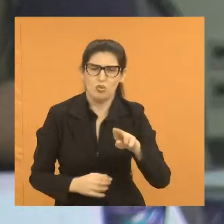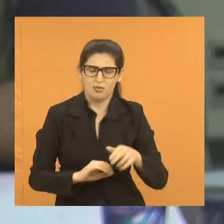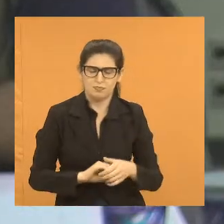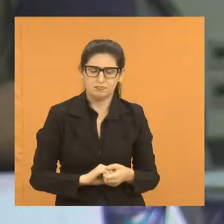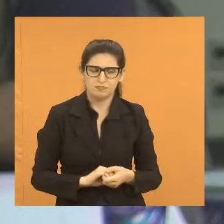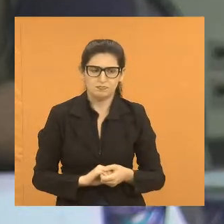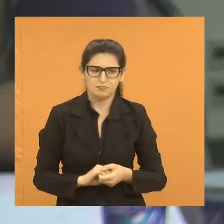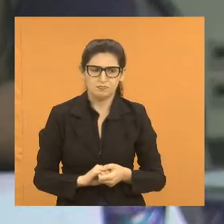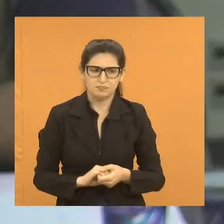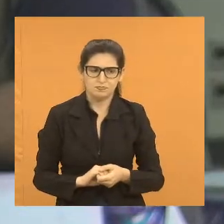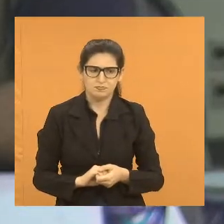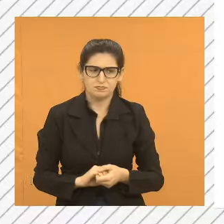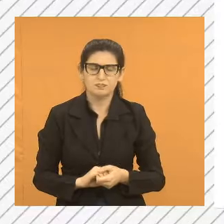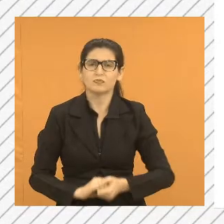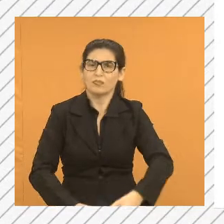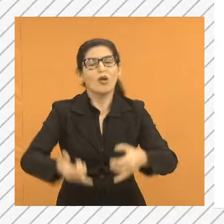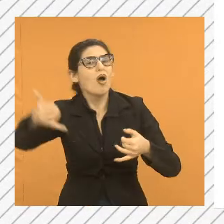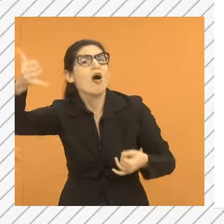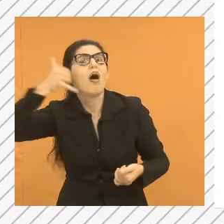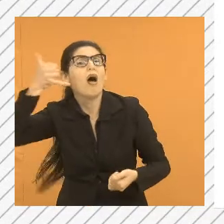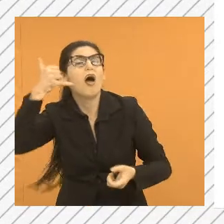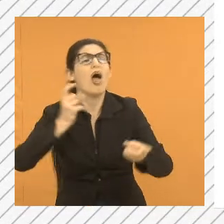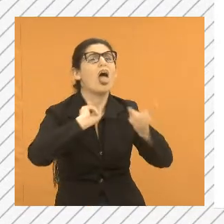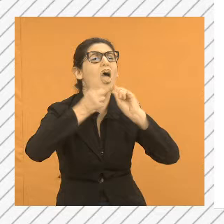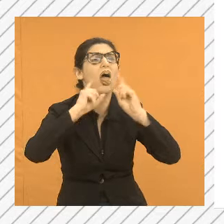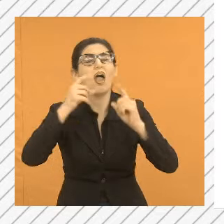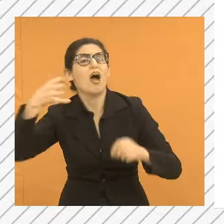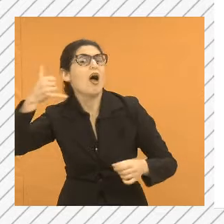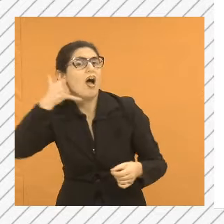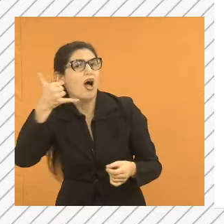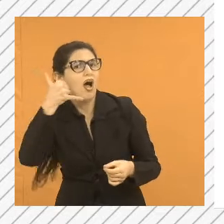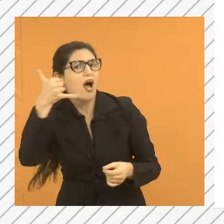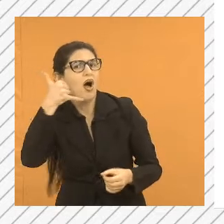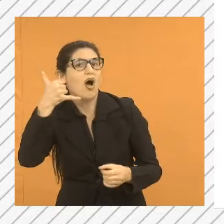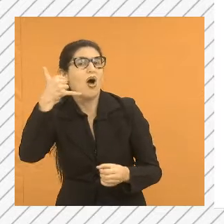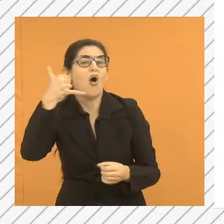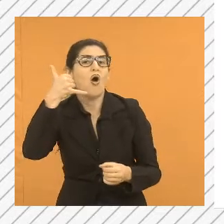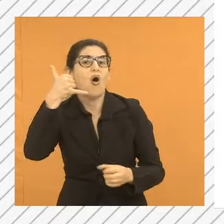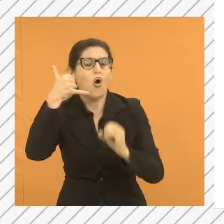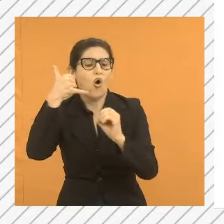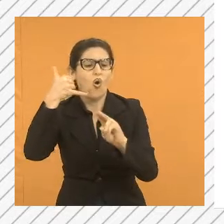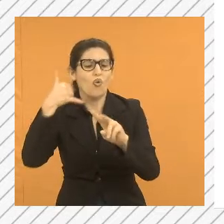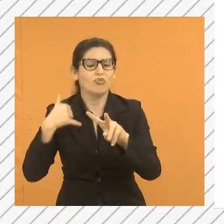Em relação à ouvidoria, as demandas da ouvidoria,